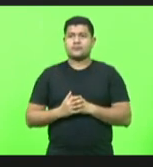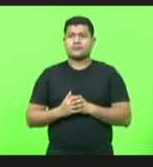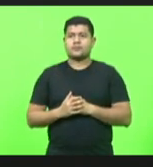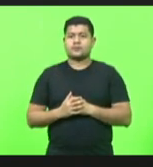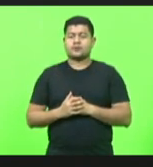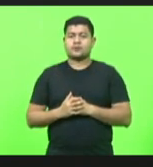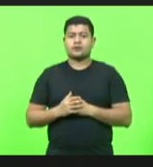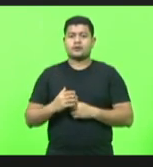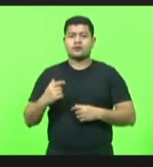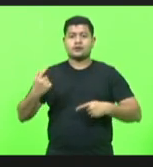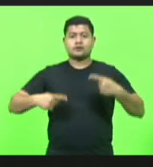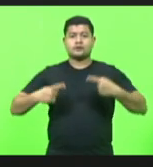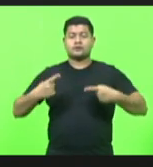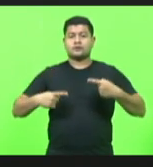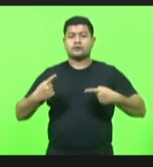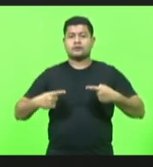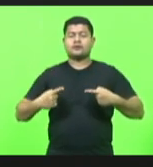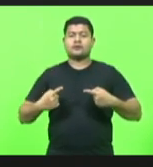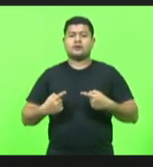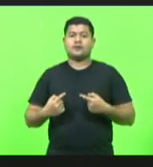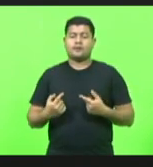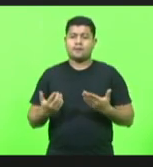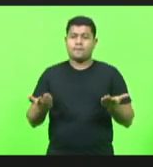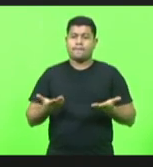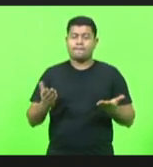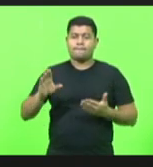Para discutir com a palavra o deputado José Milton Schaefer.